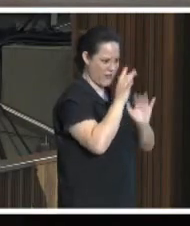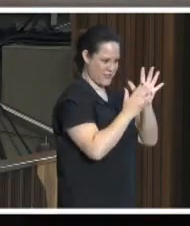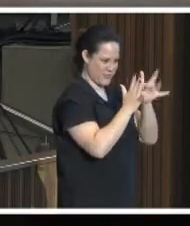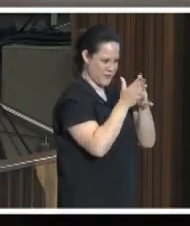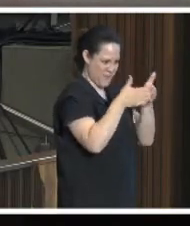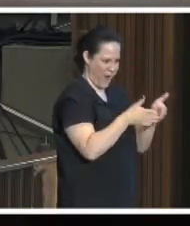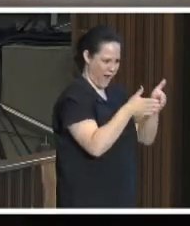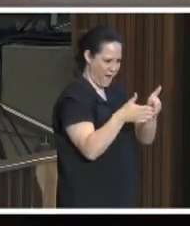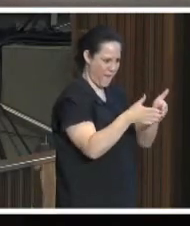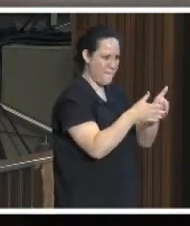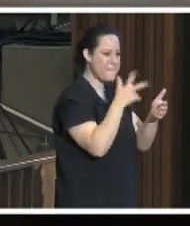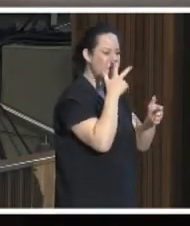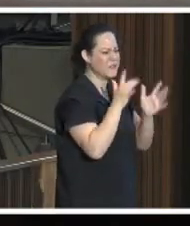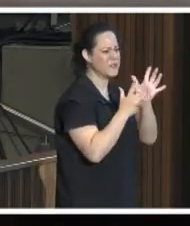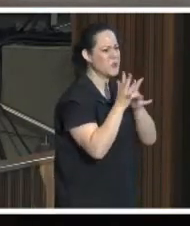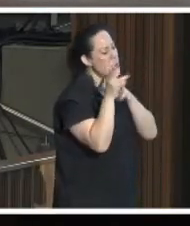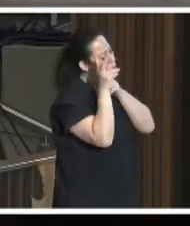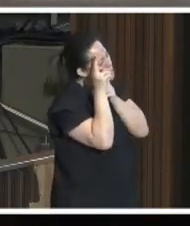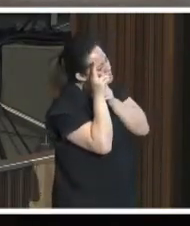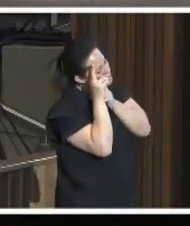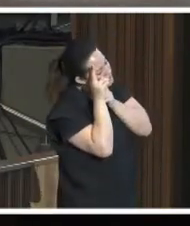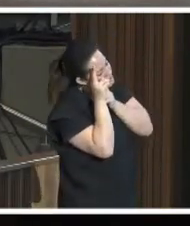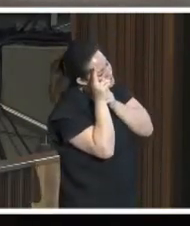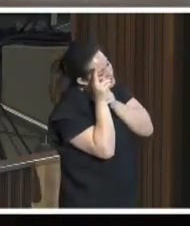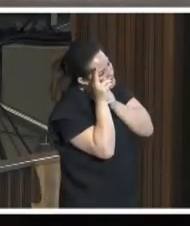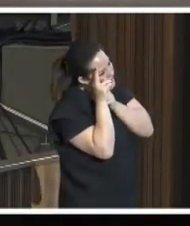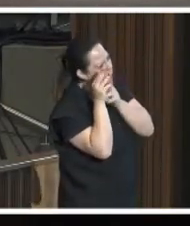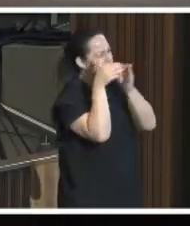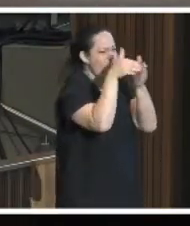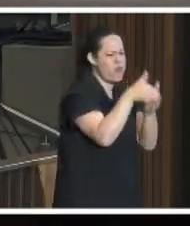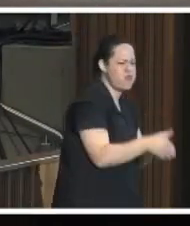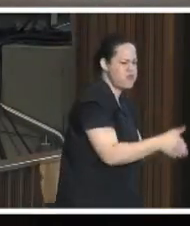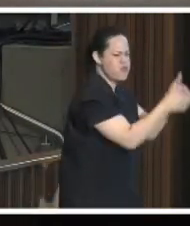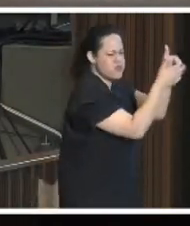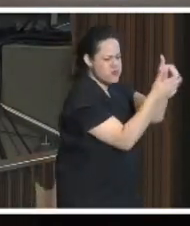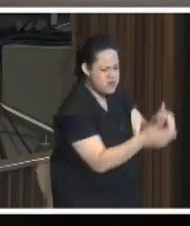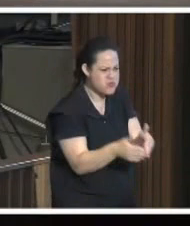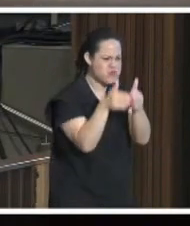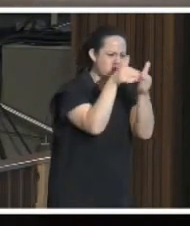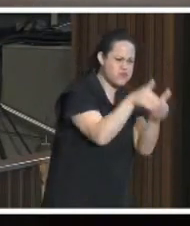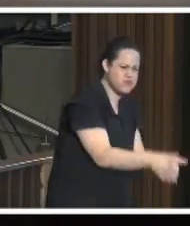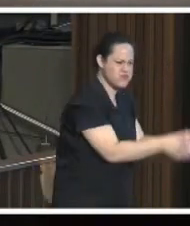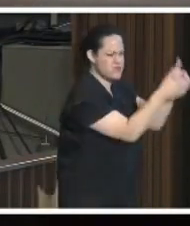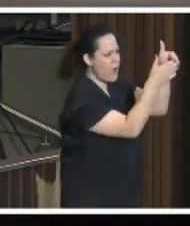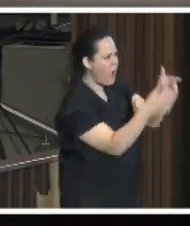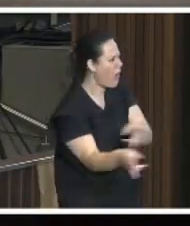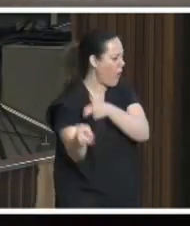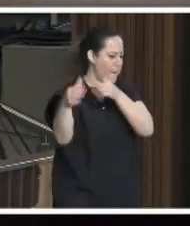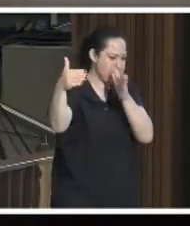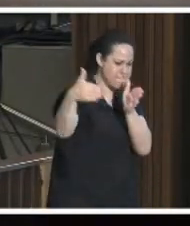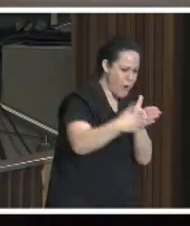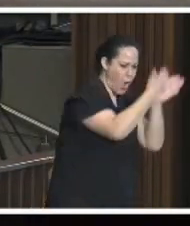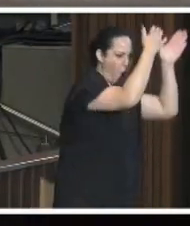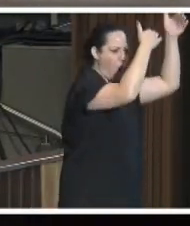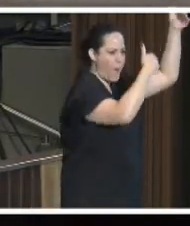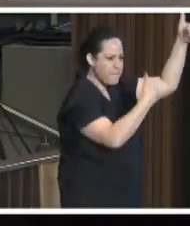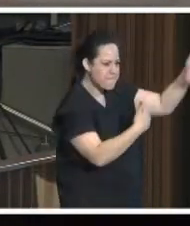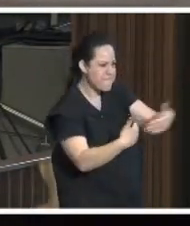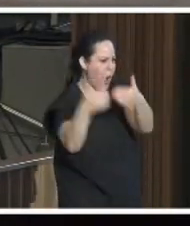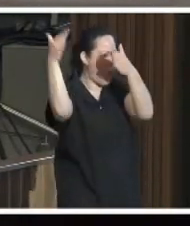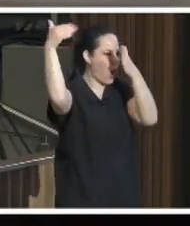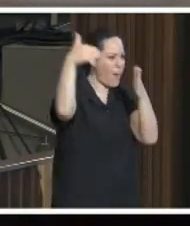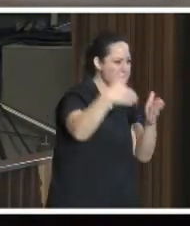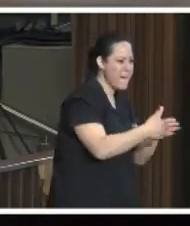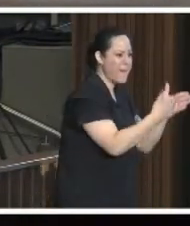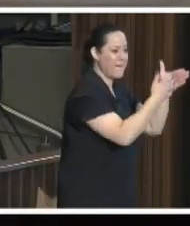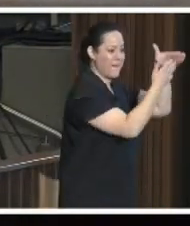a cabeça num travesseiro e dormia, e as ondas estavam lá batendo, e você sabe que quando a onda bate,